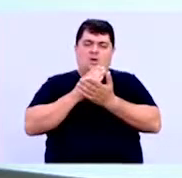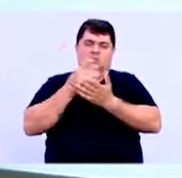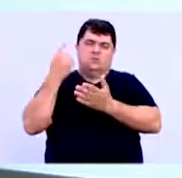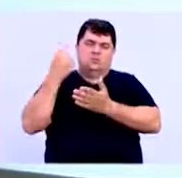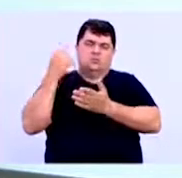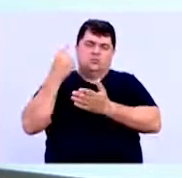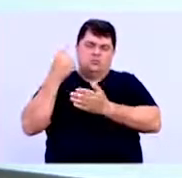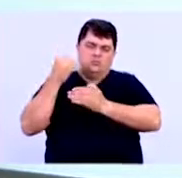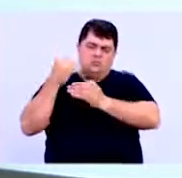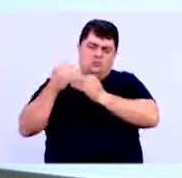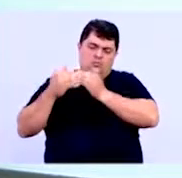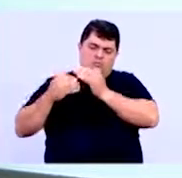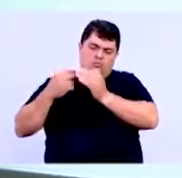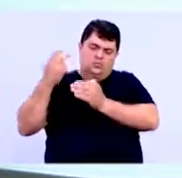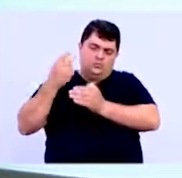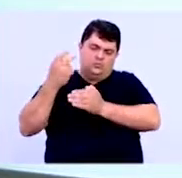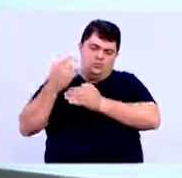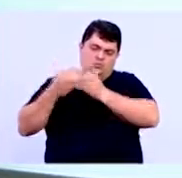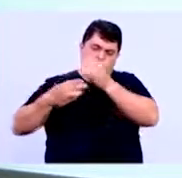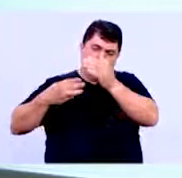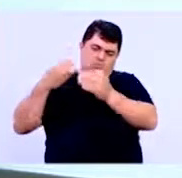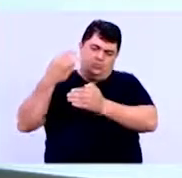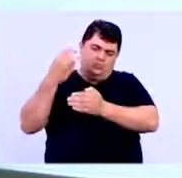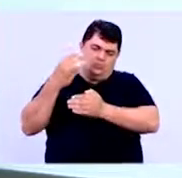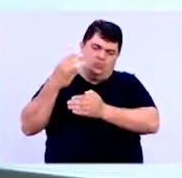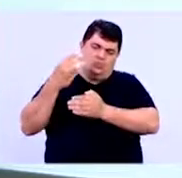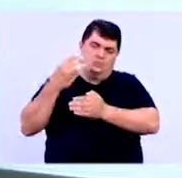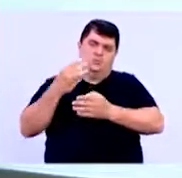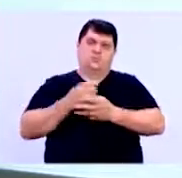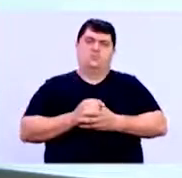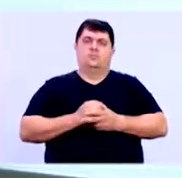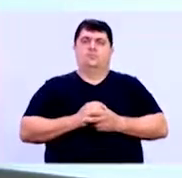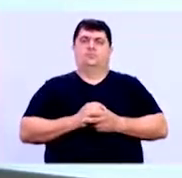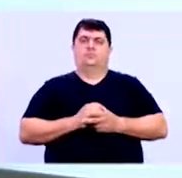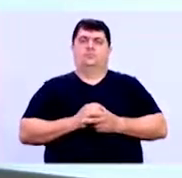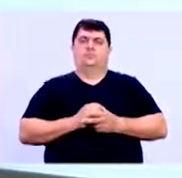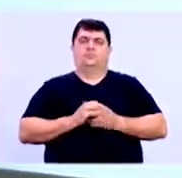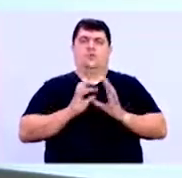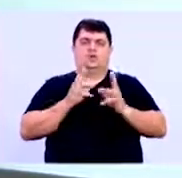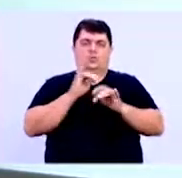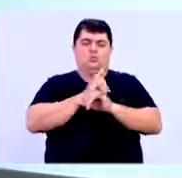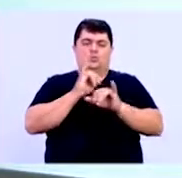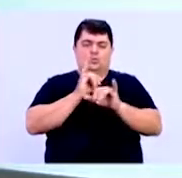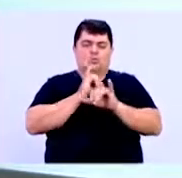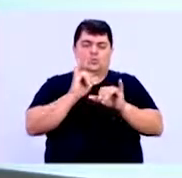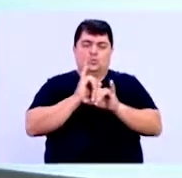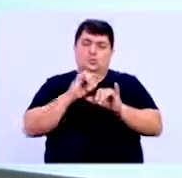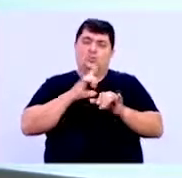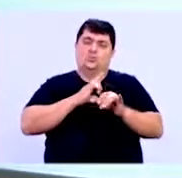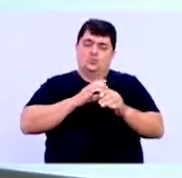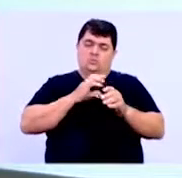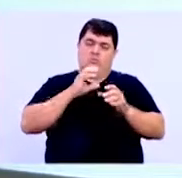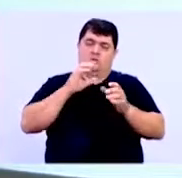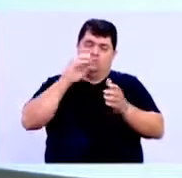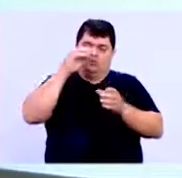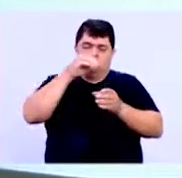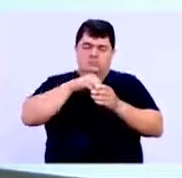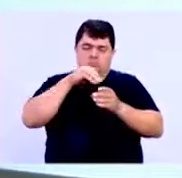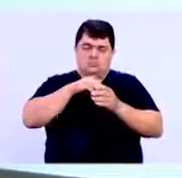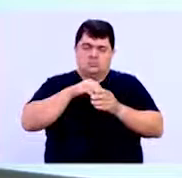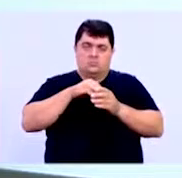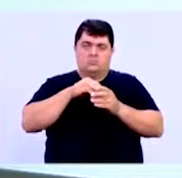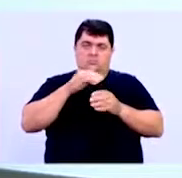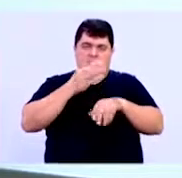primeira aula, na segunda aula e na terceira aula. Sendo que as informações para ser desenvolvida, as outras etapas